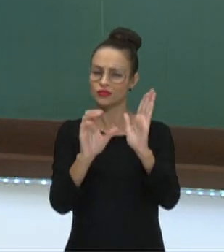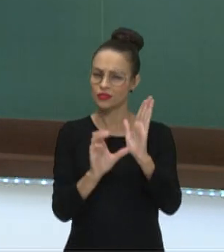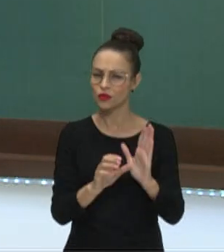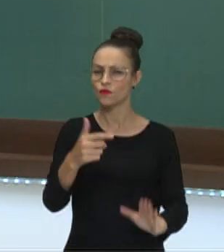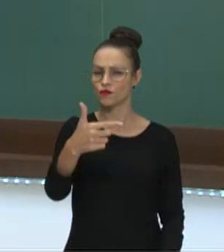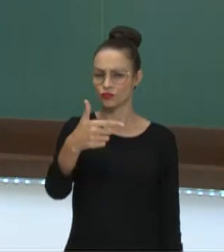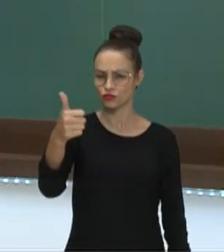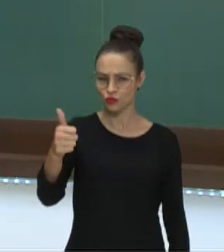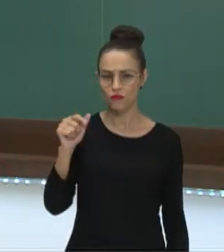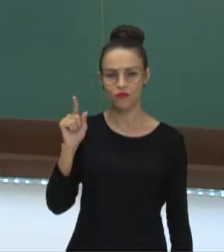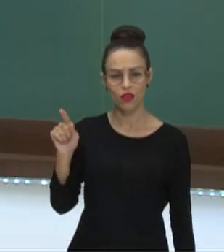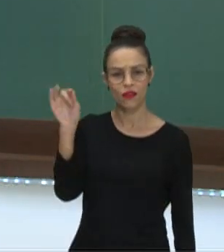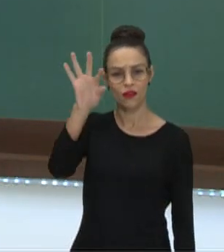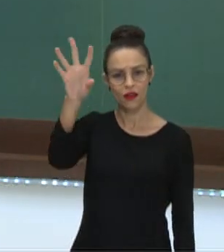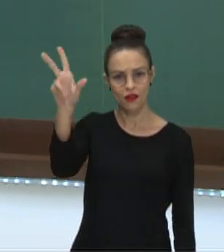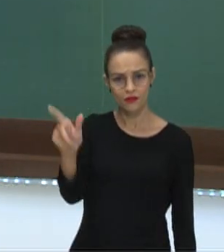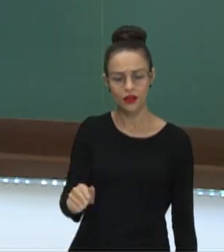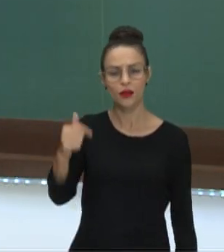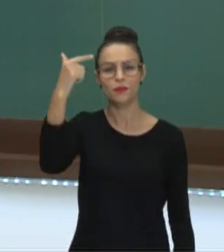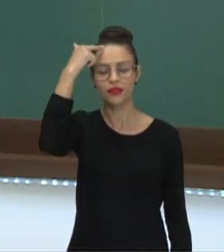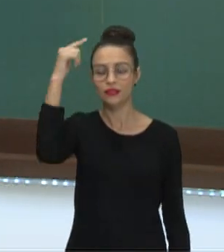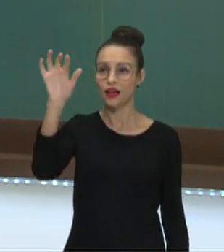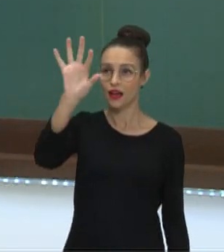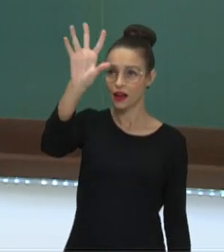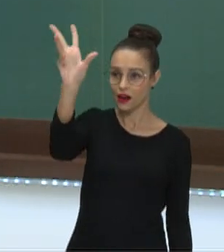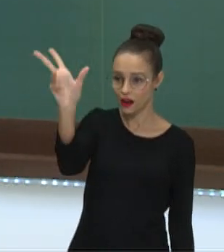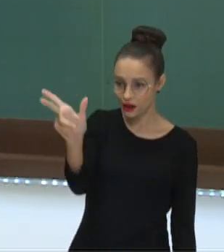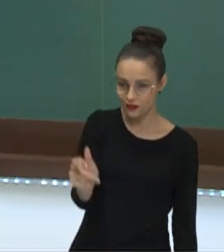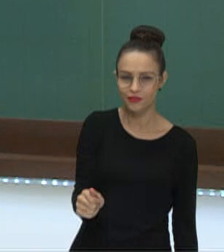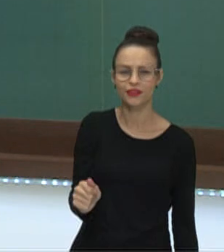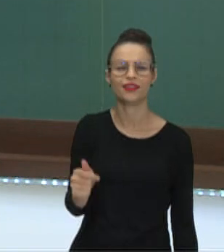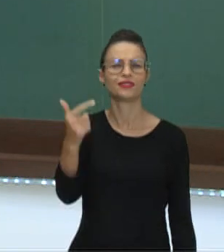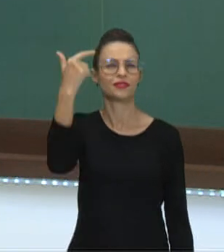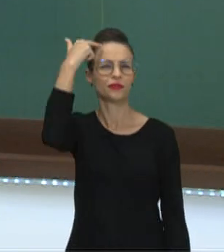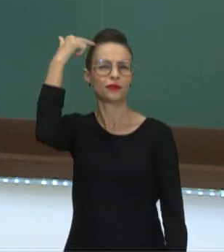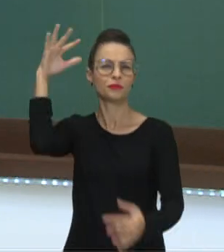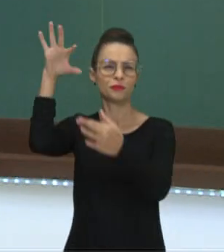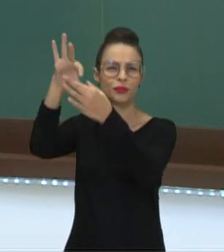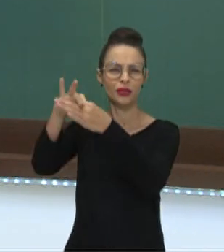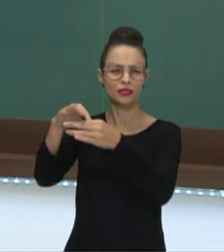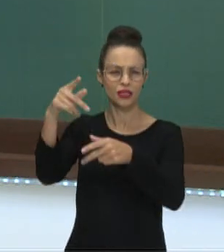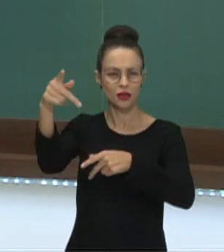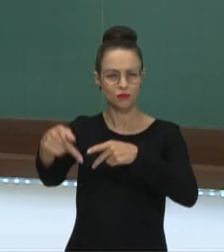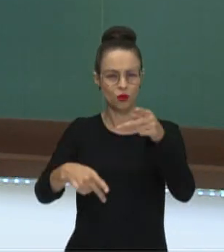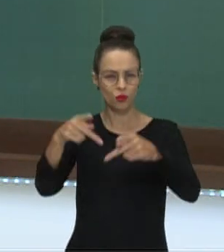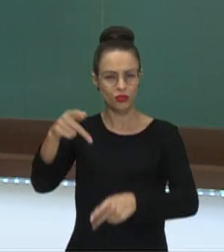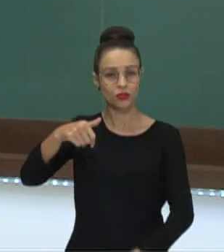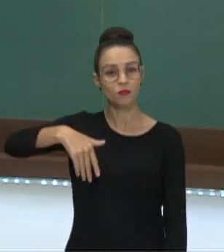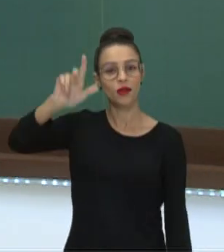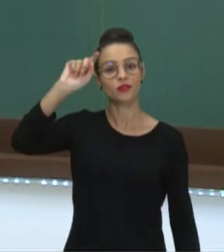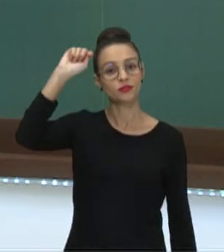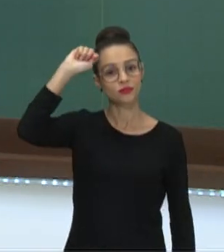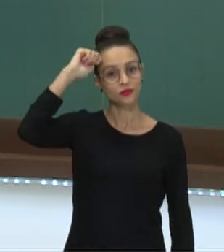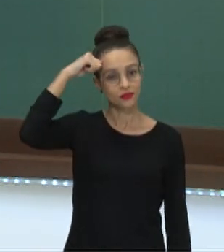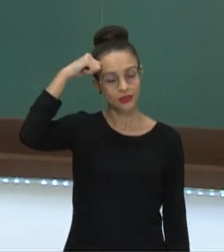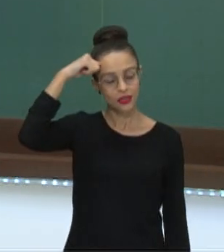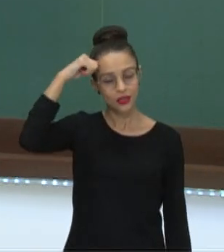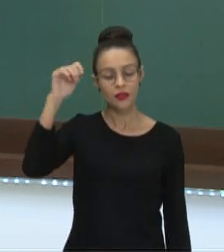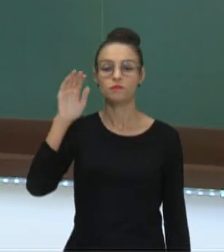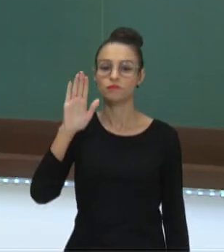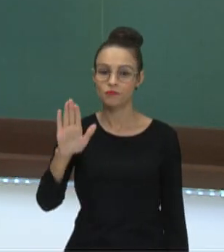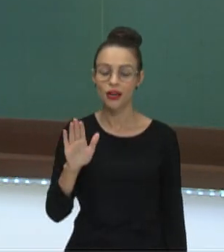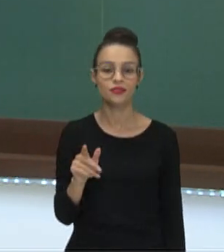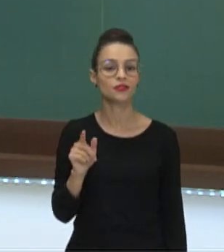XXI, na África, e quando a gente pensa em África, vem muito à cabeça população mais negra, né? E não, os negros eles